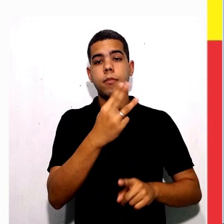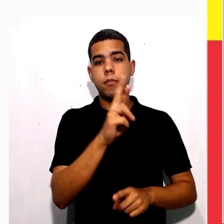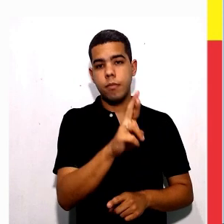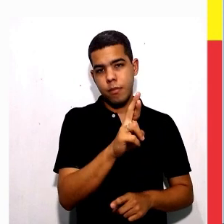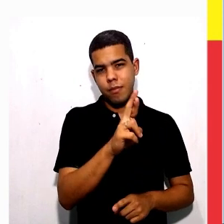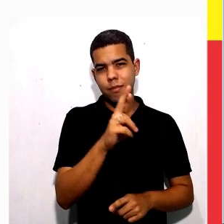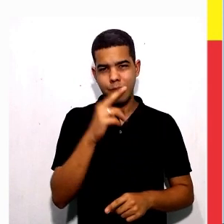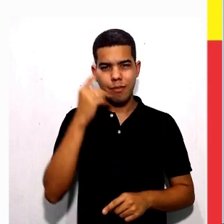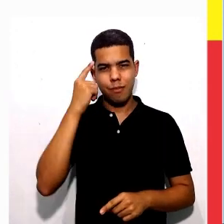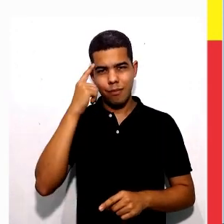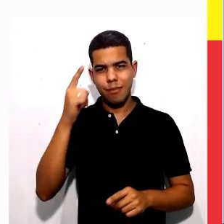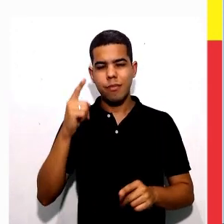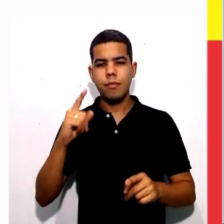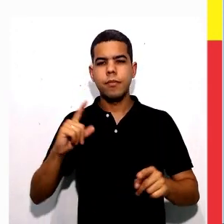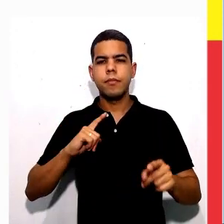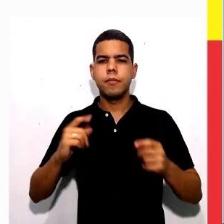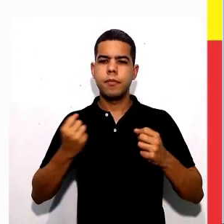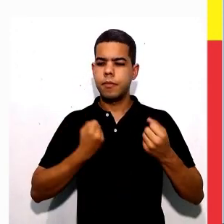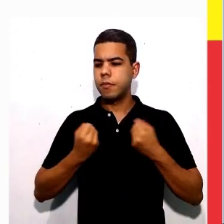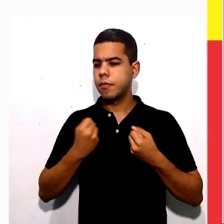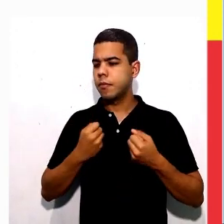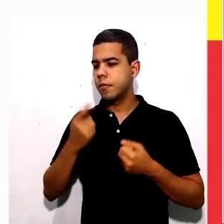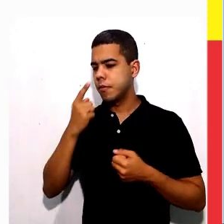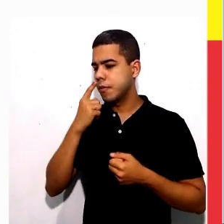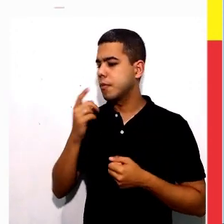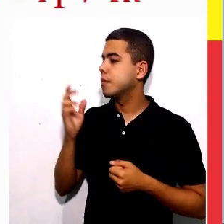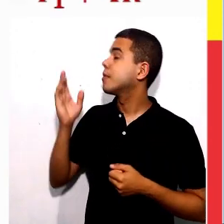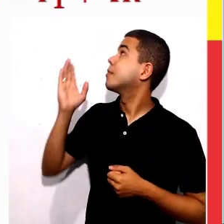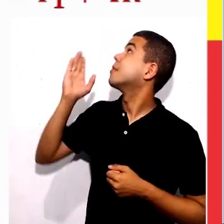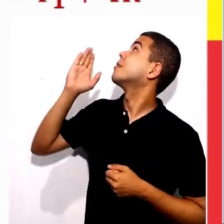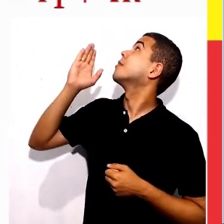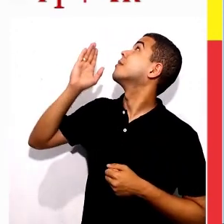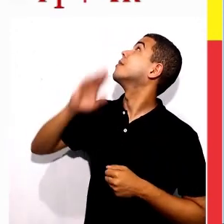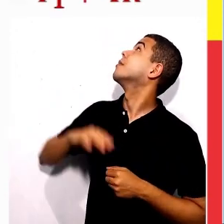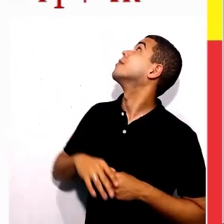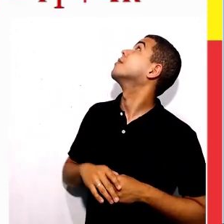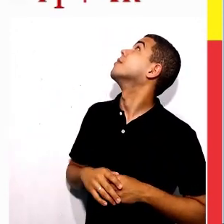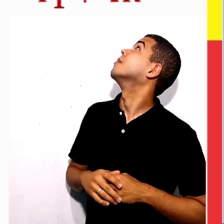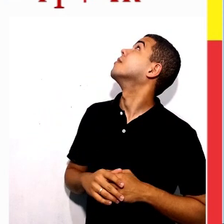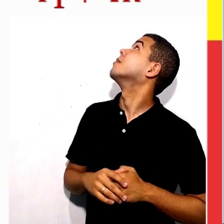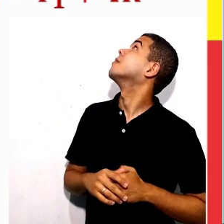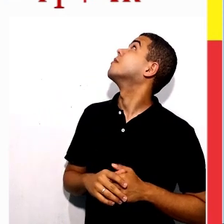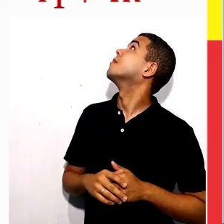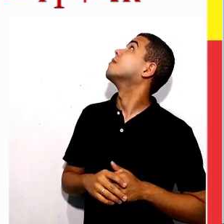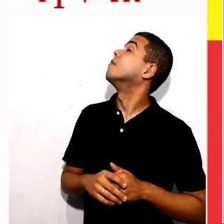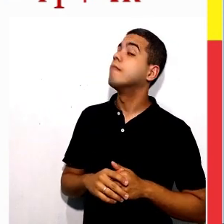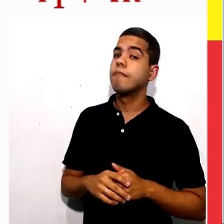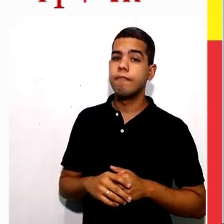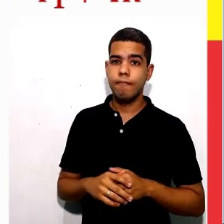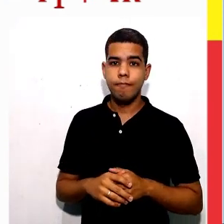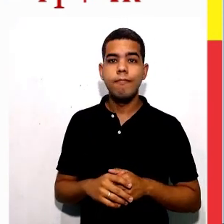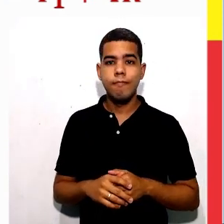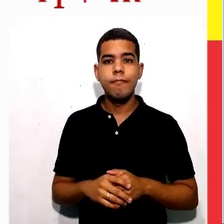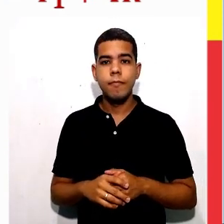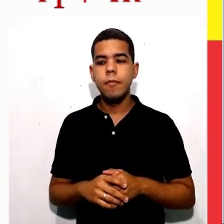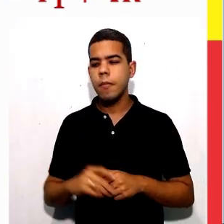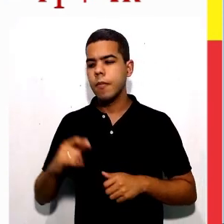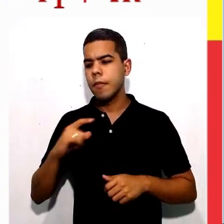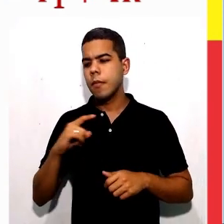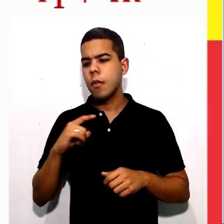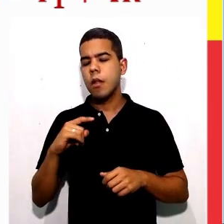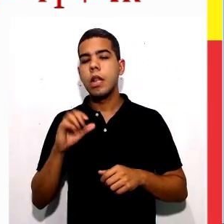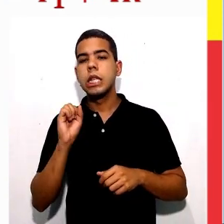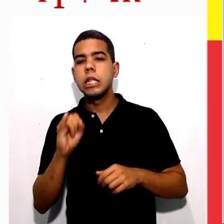2R. Figura 2, 1R. Beleza? E se eu perguntar assim, a figura 5, veja, show de bola, essa é a